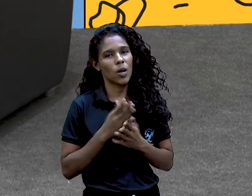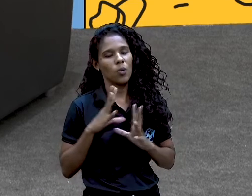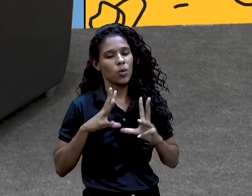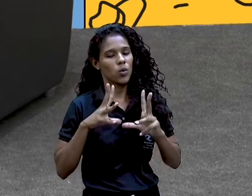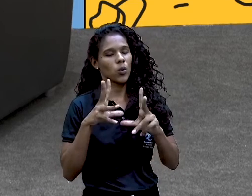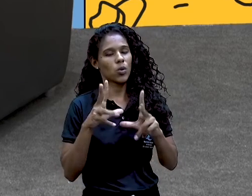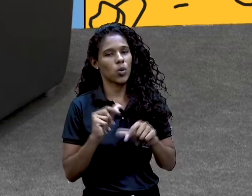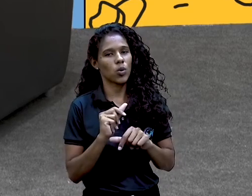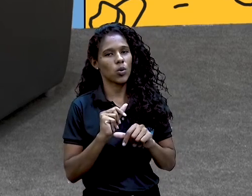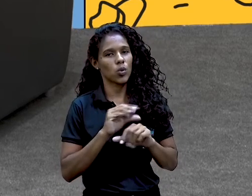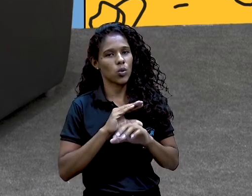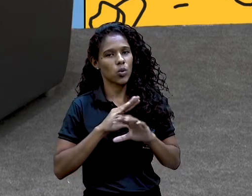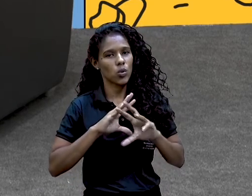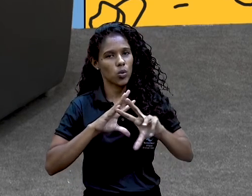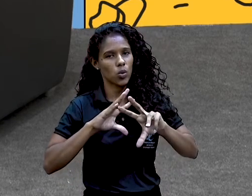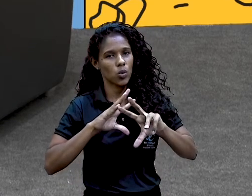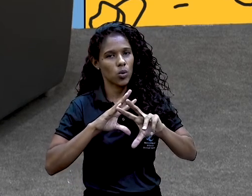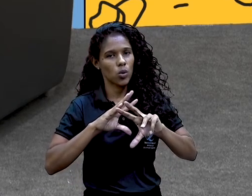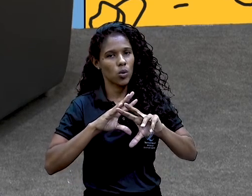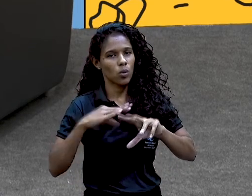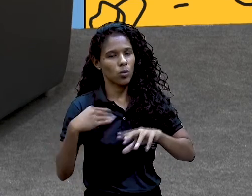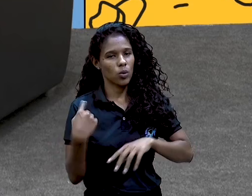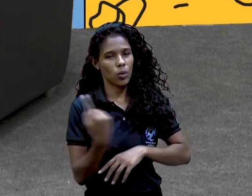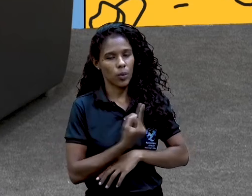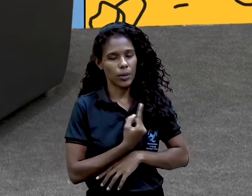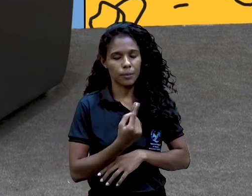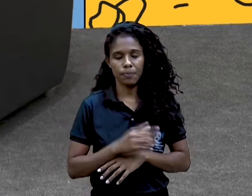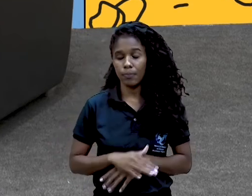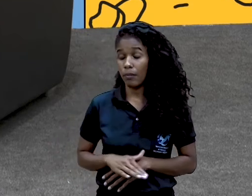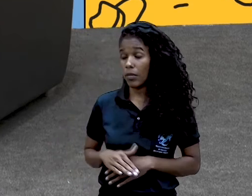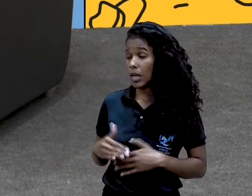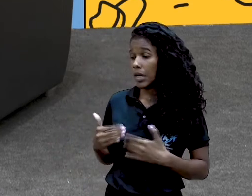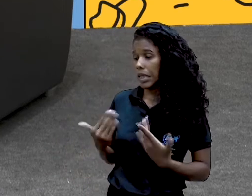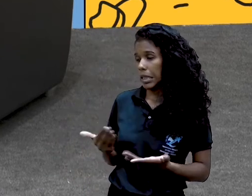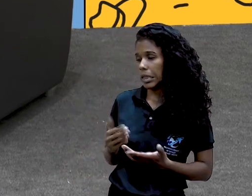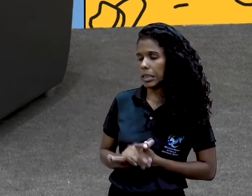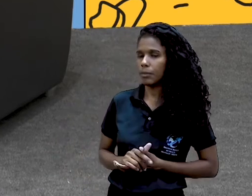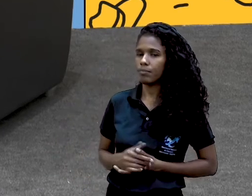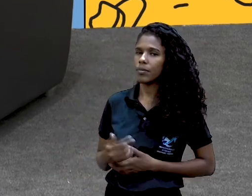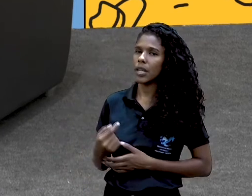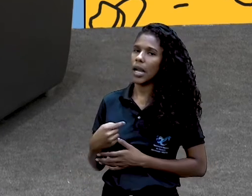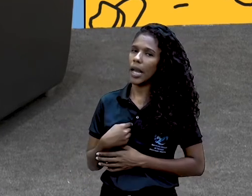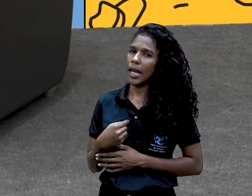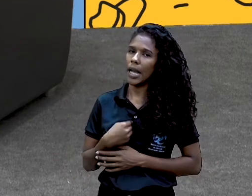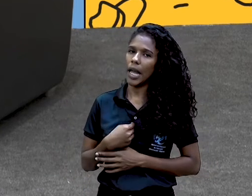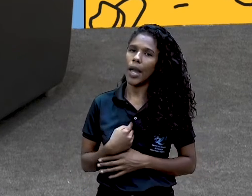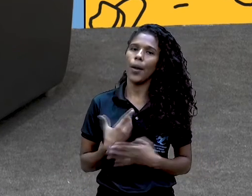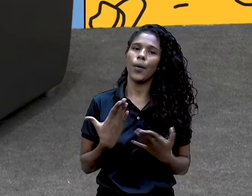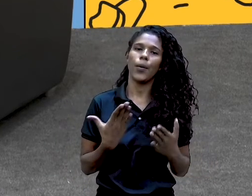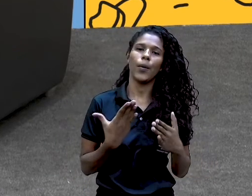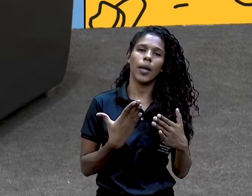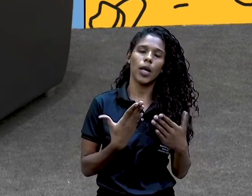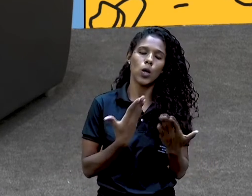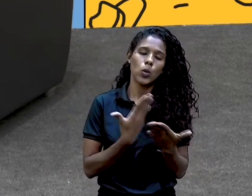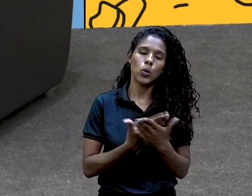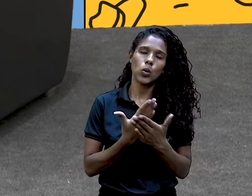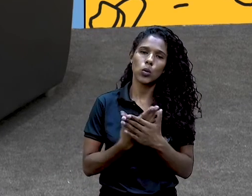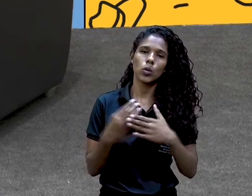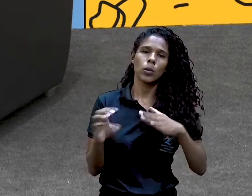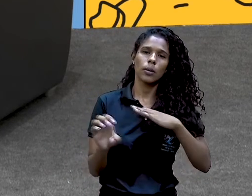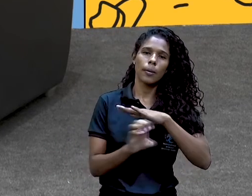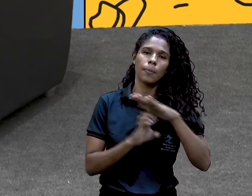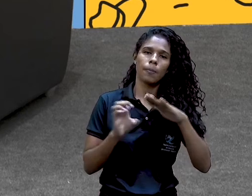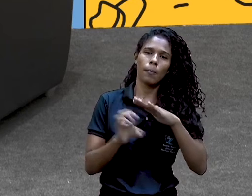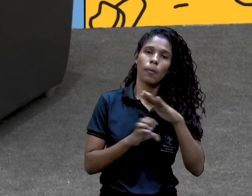nós. Gente, sabe, eu como uma pessoa que estuda empreendedorismo, que estou